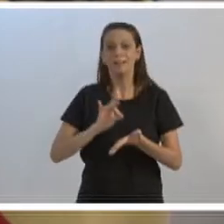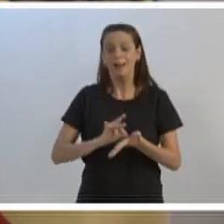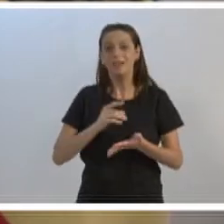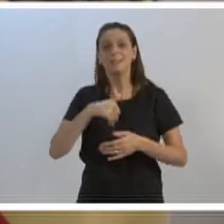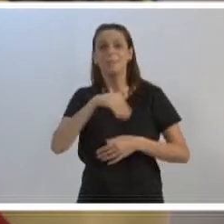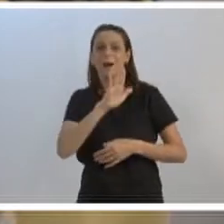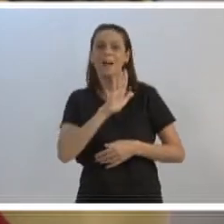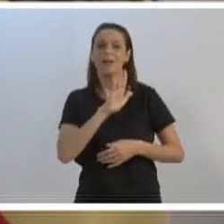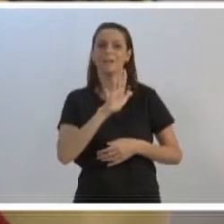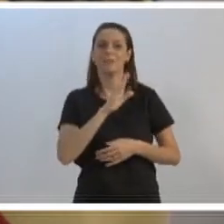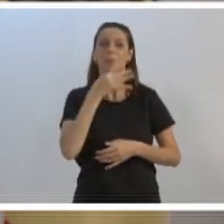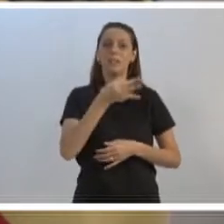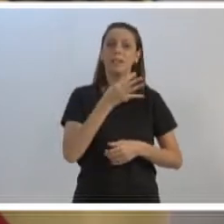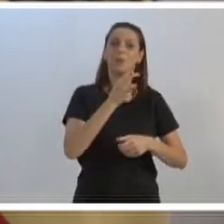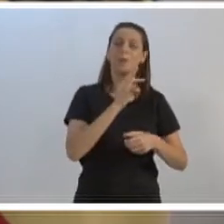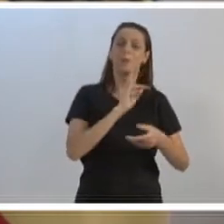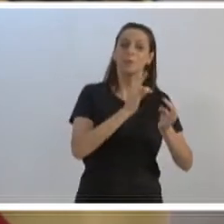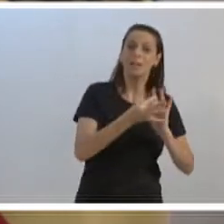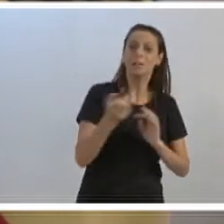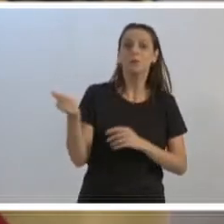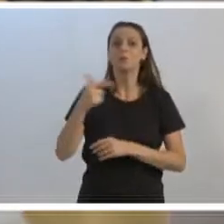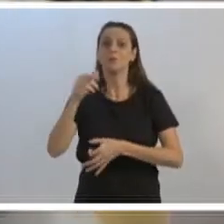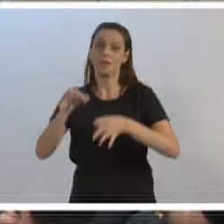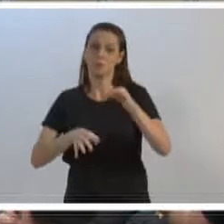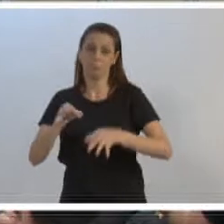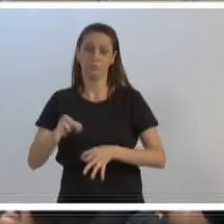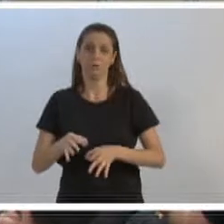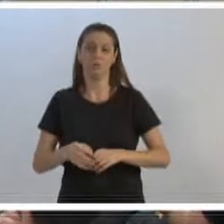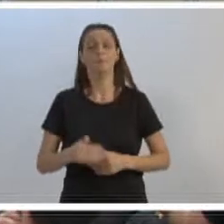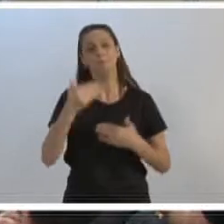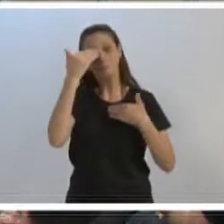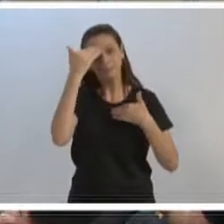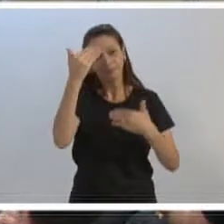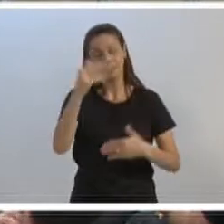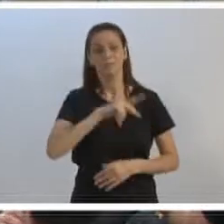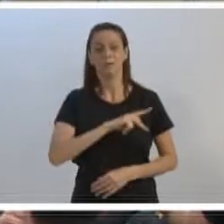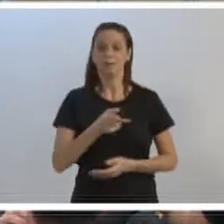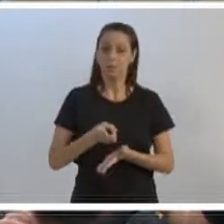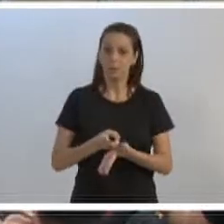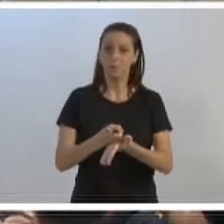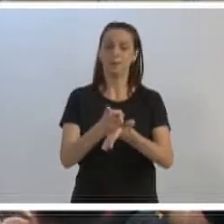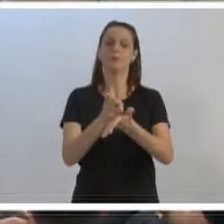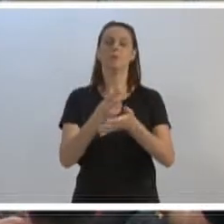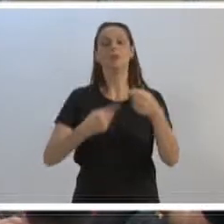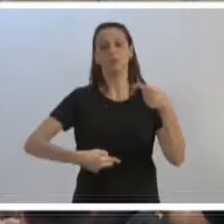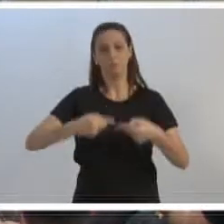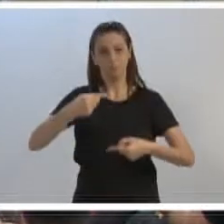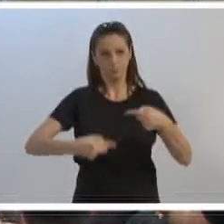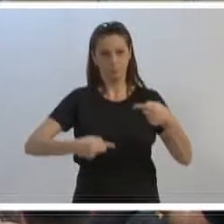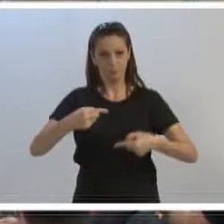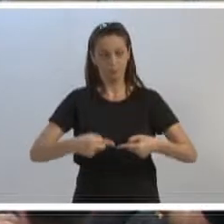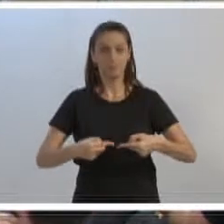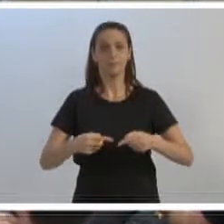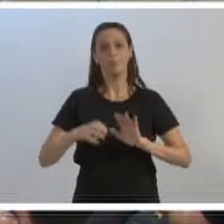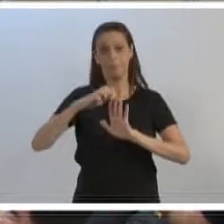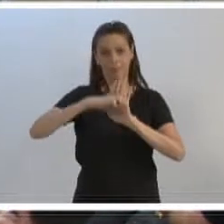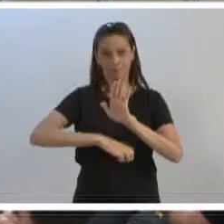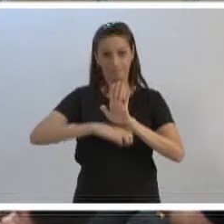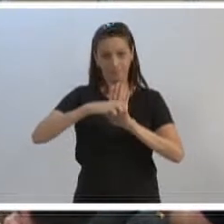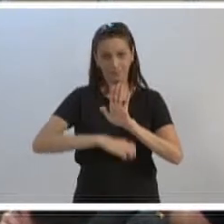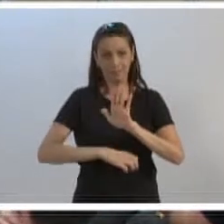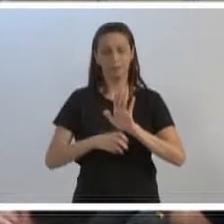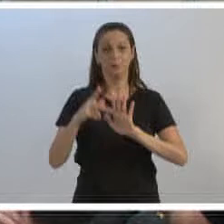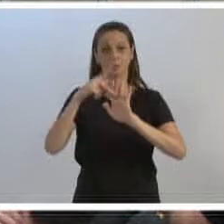até jurista nesse sentido. Apenas isso, presidente. Obrigado. Obrigado. Dando continuidade, em discussão, a emenda